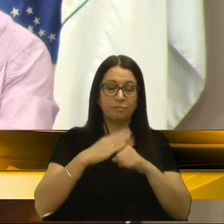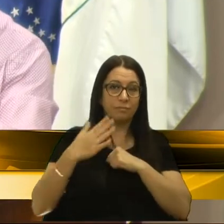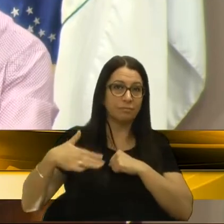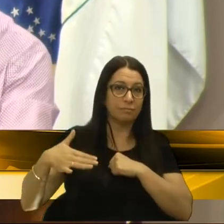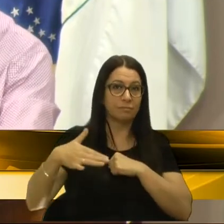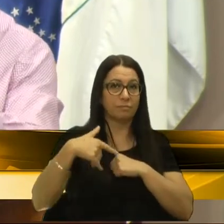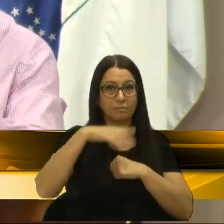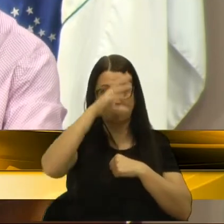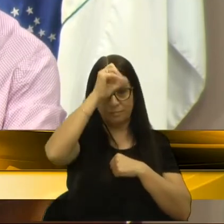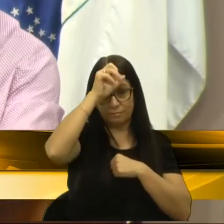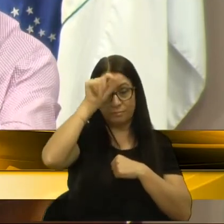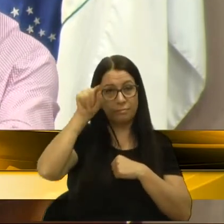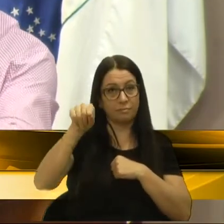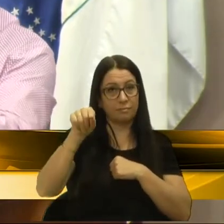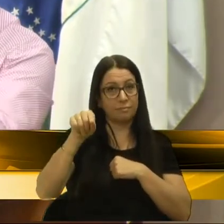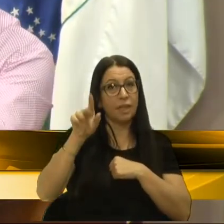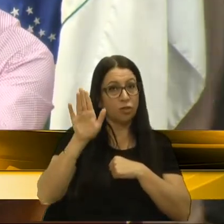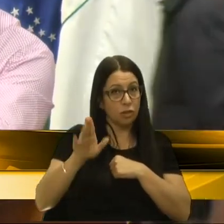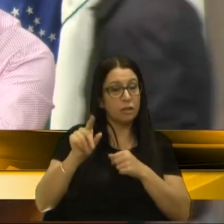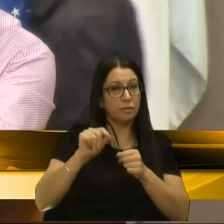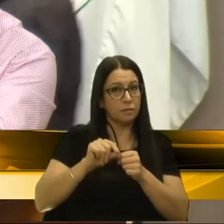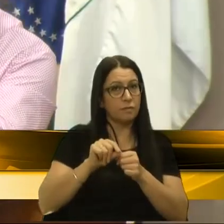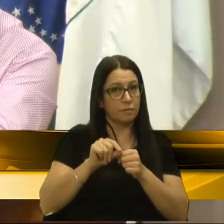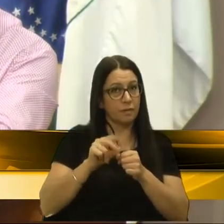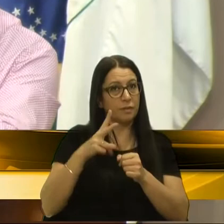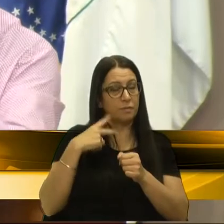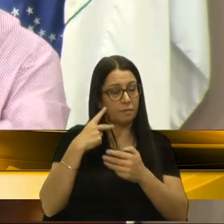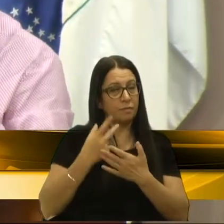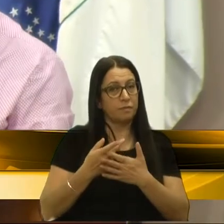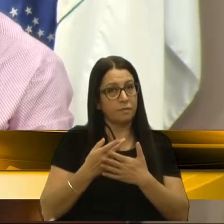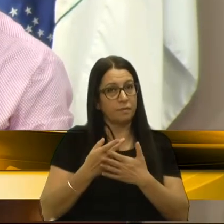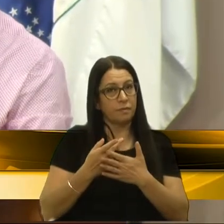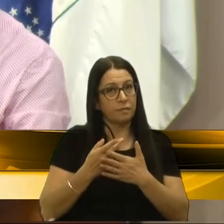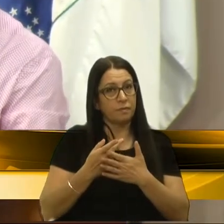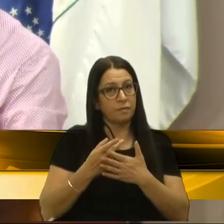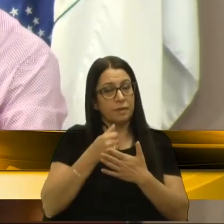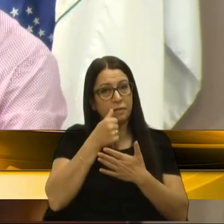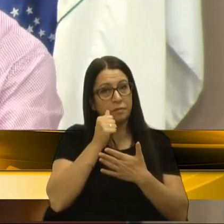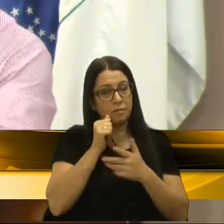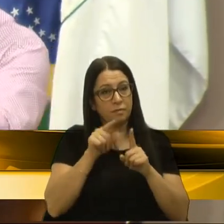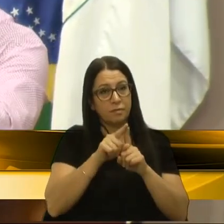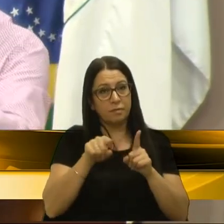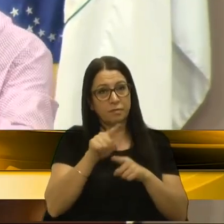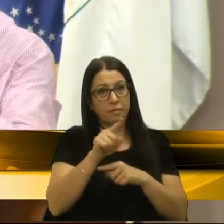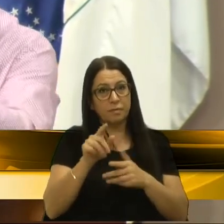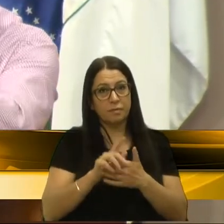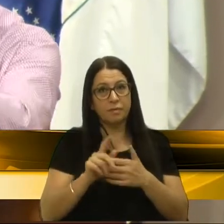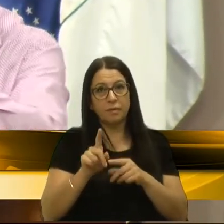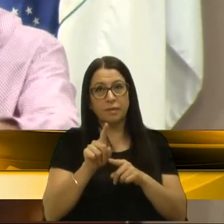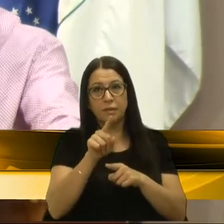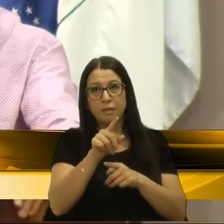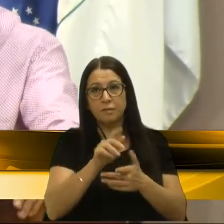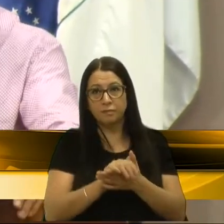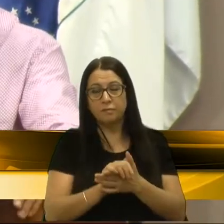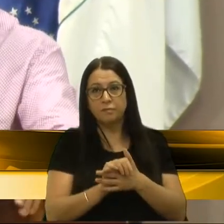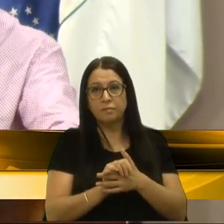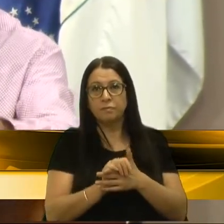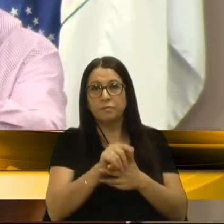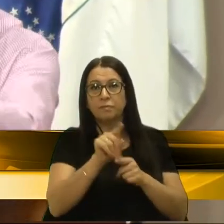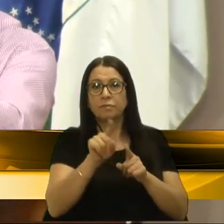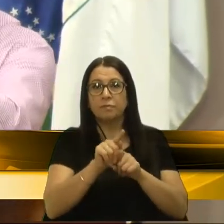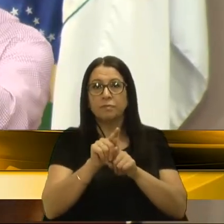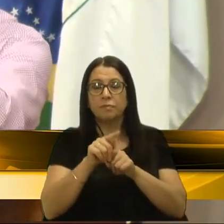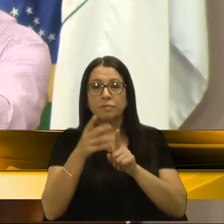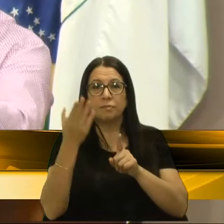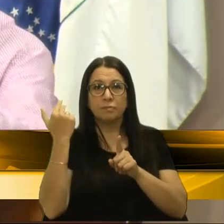eu aprendi muito lá, que Galópolis já o faz, vereadora Paula. Inclusive, no ano passado, a senhora falou, a semana passada, que